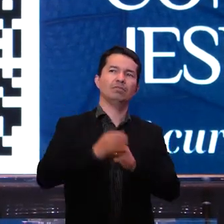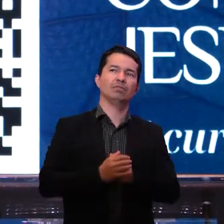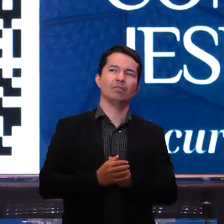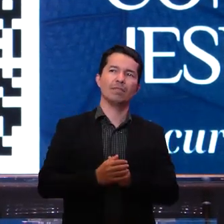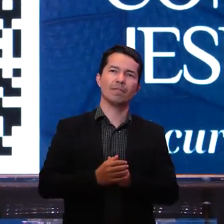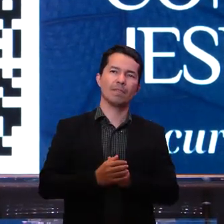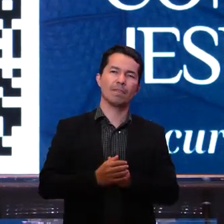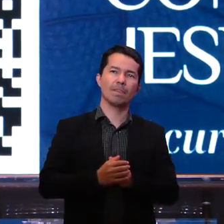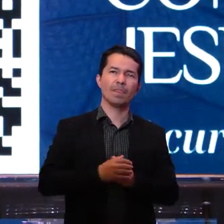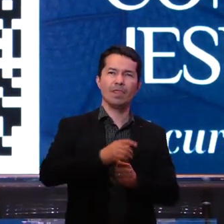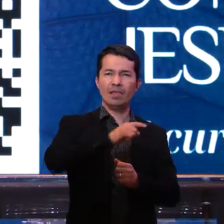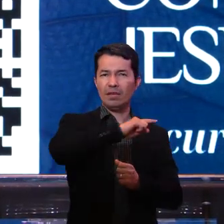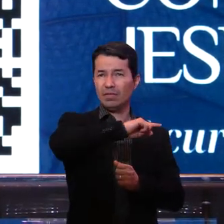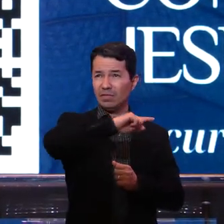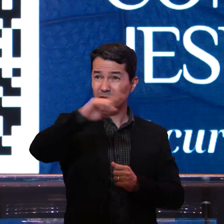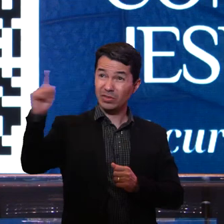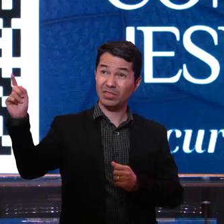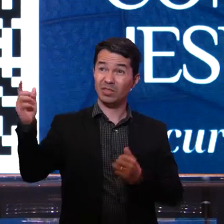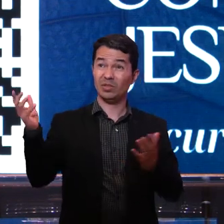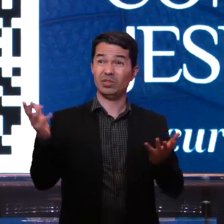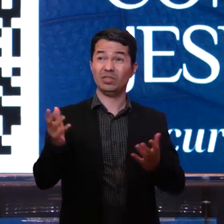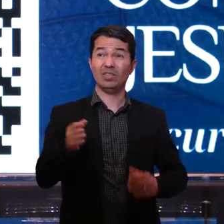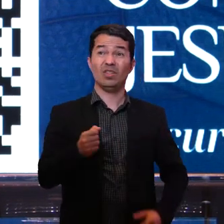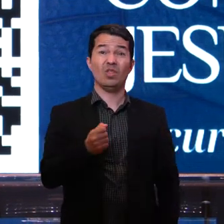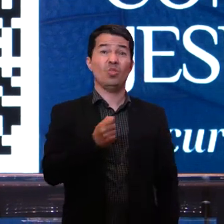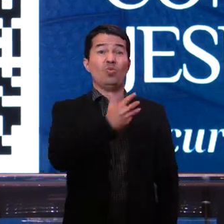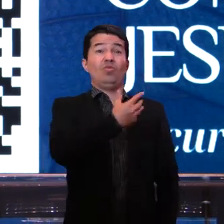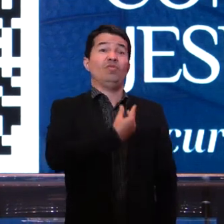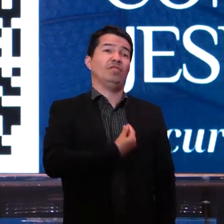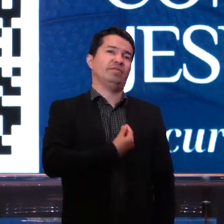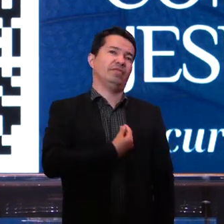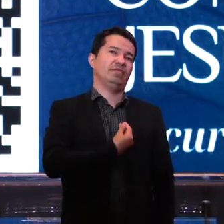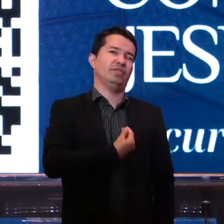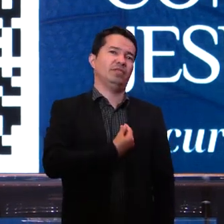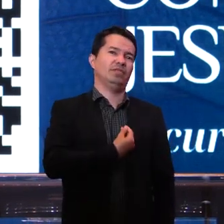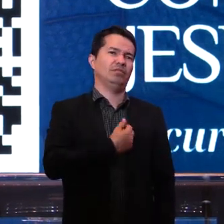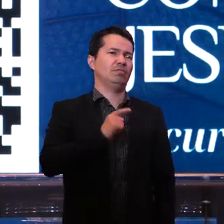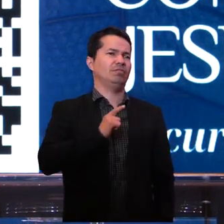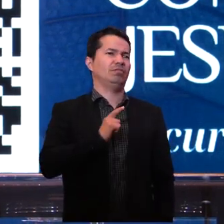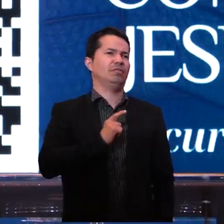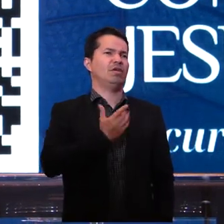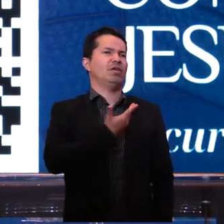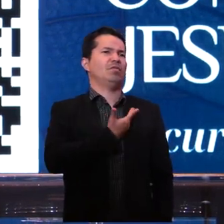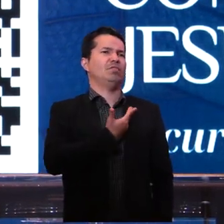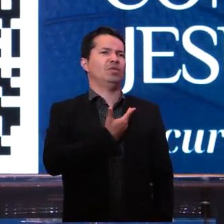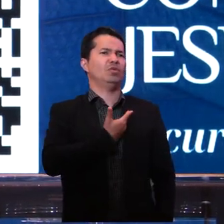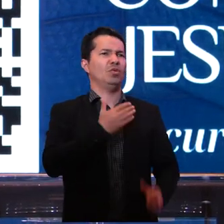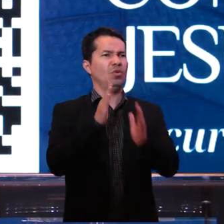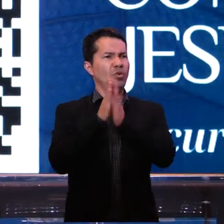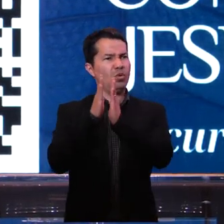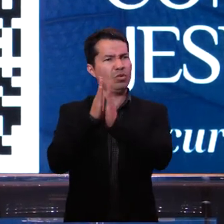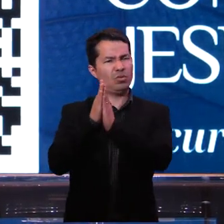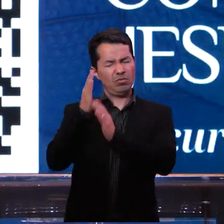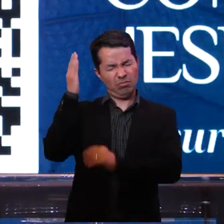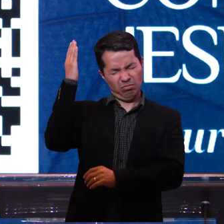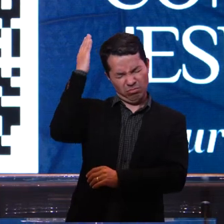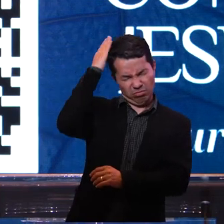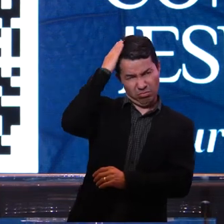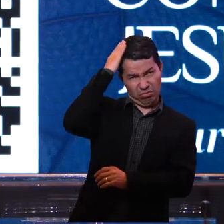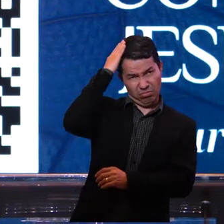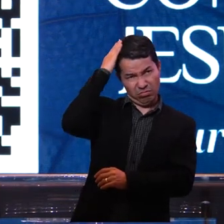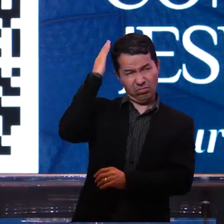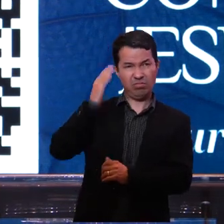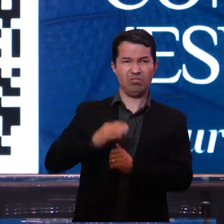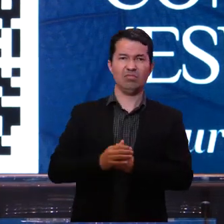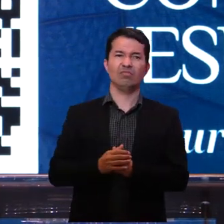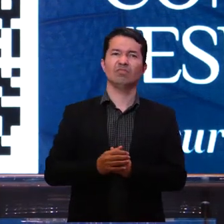para uma nova vida. Aconteceu comigo, quando um amigo orou por mim, e eu queria fazer isso. Vou pedir para você, dá licença, fica de pé,